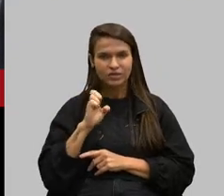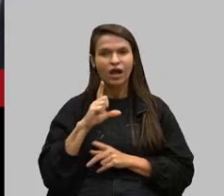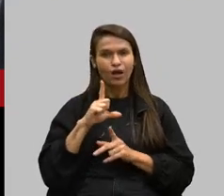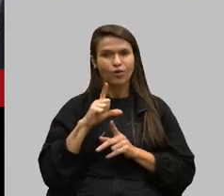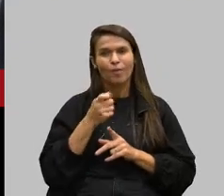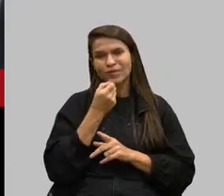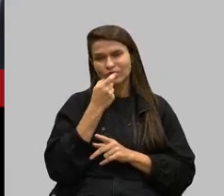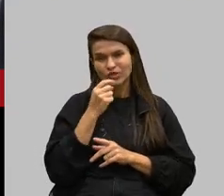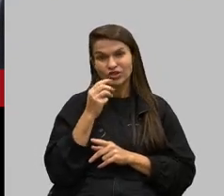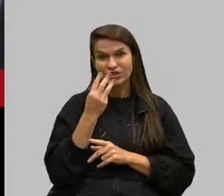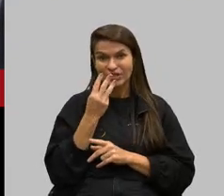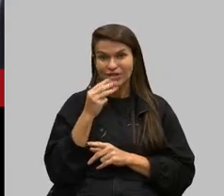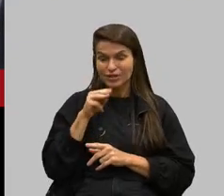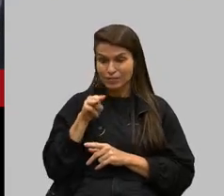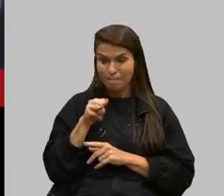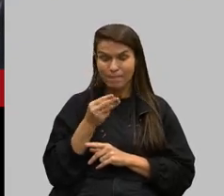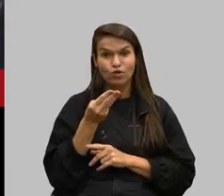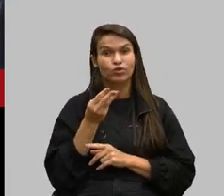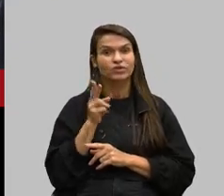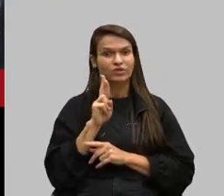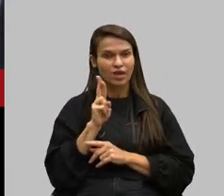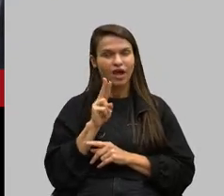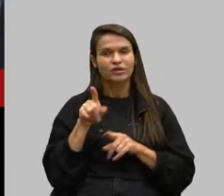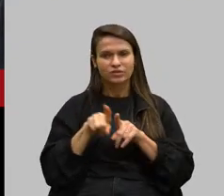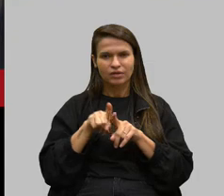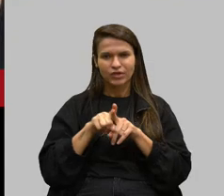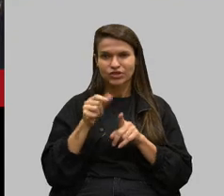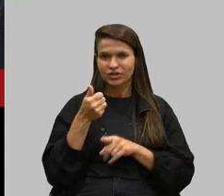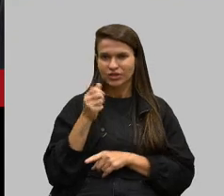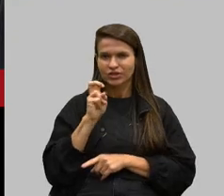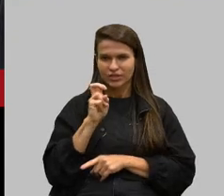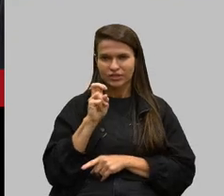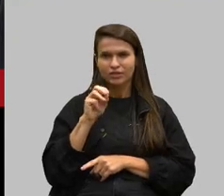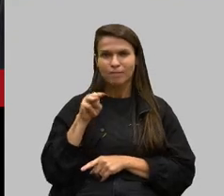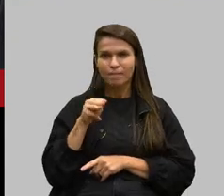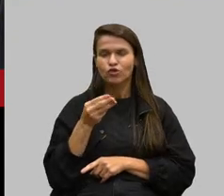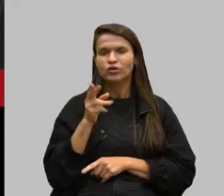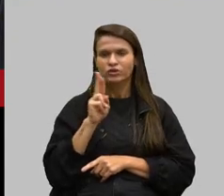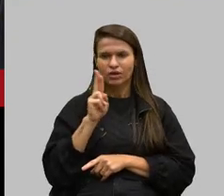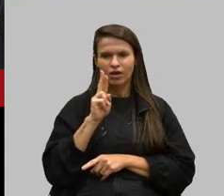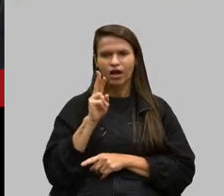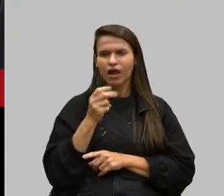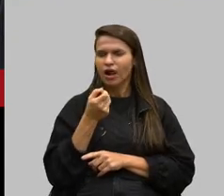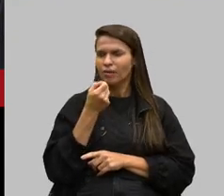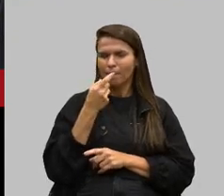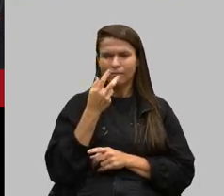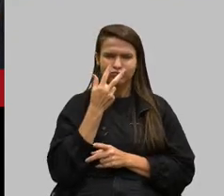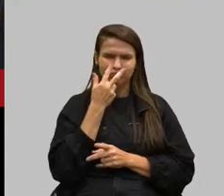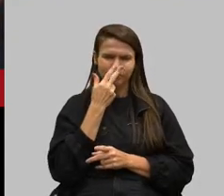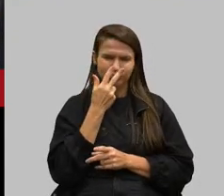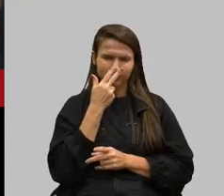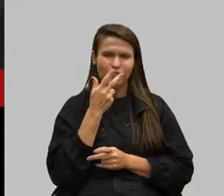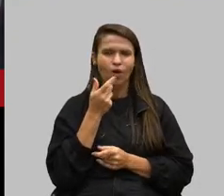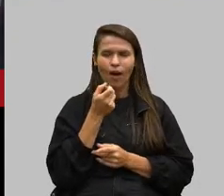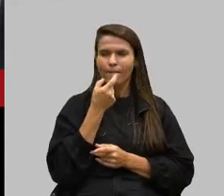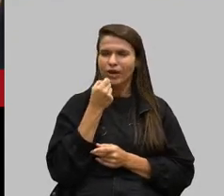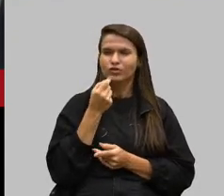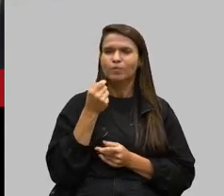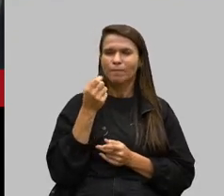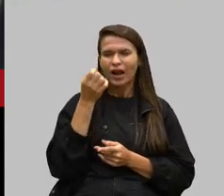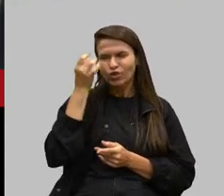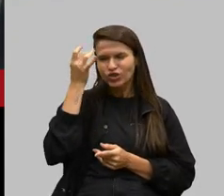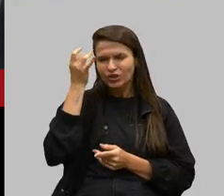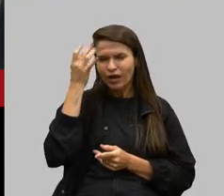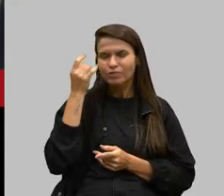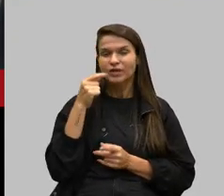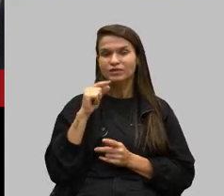deais e de R milhões de reais ela tomou um remédio como se fosse um remédio para dor de cabeça e a consequência disso